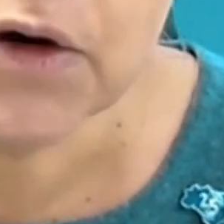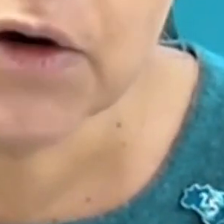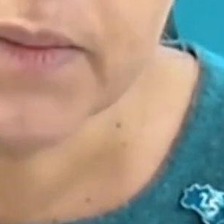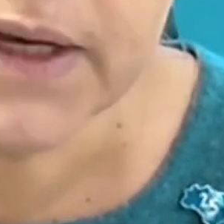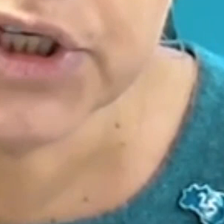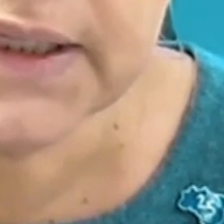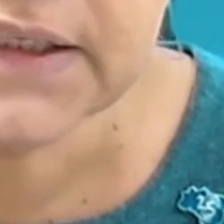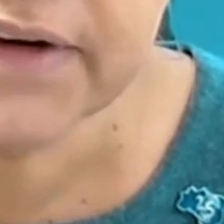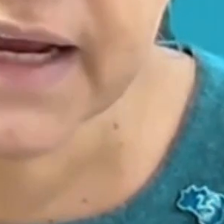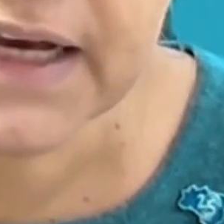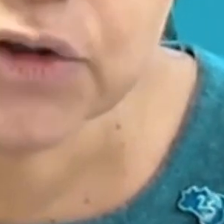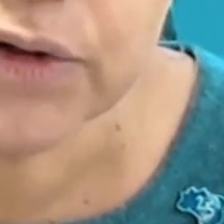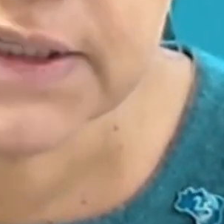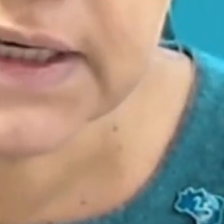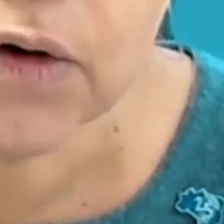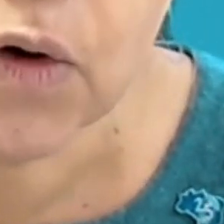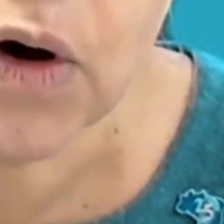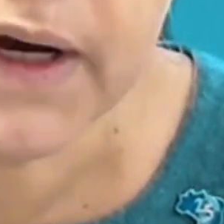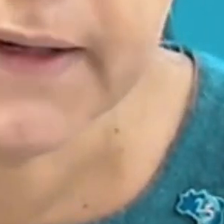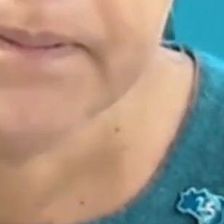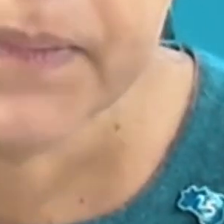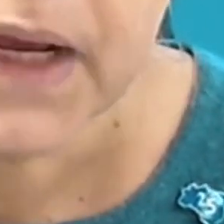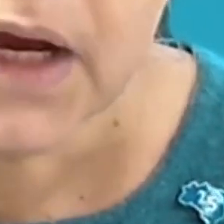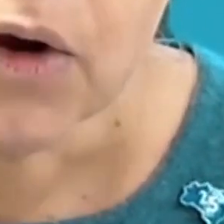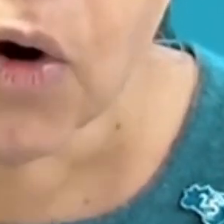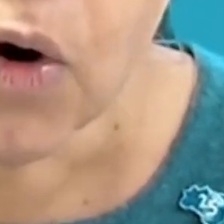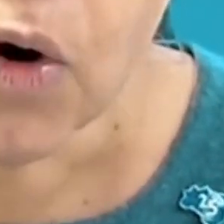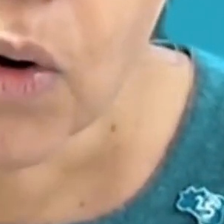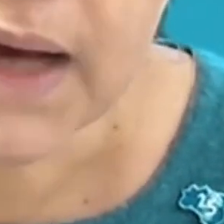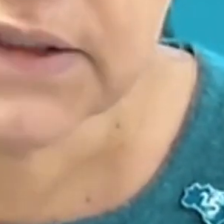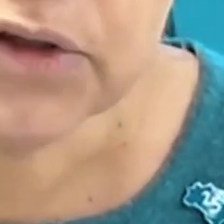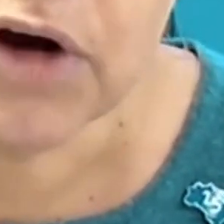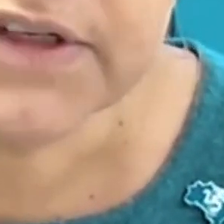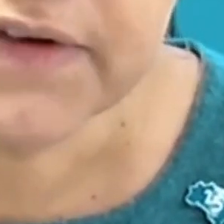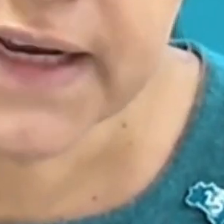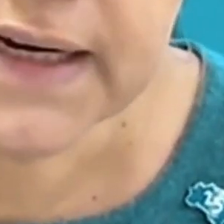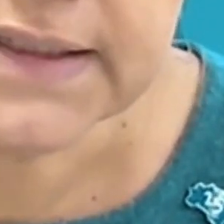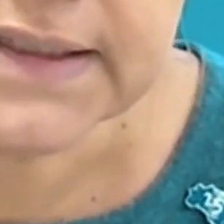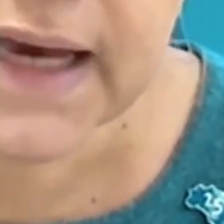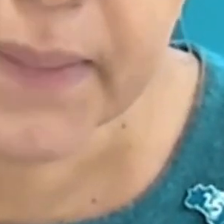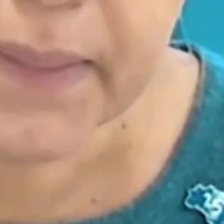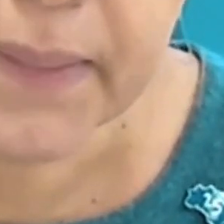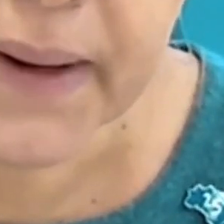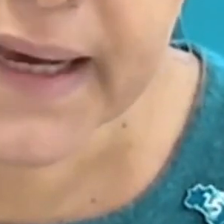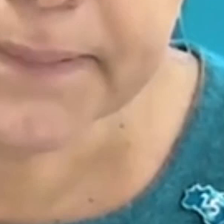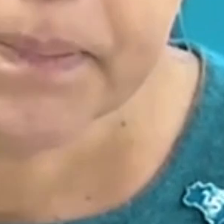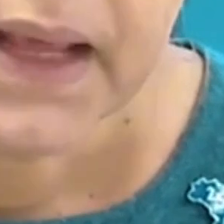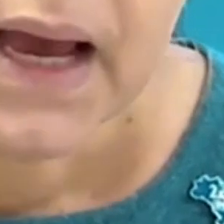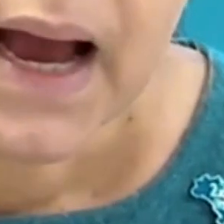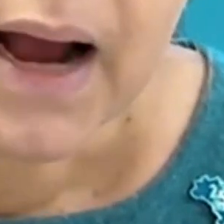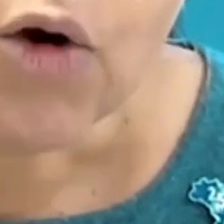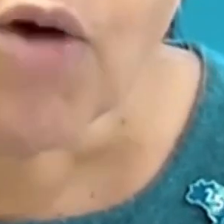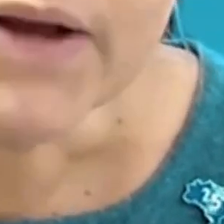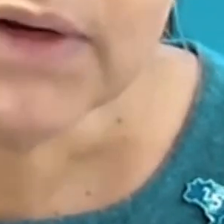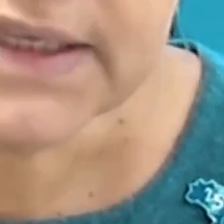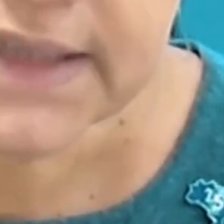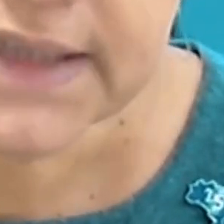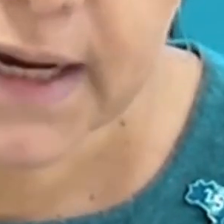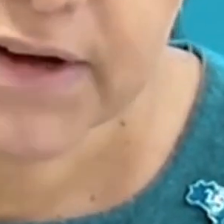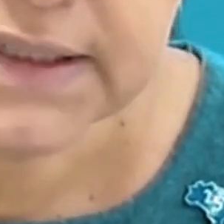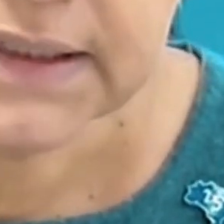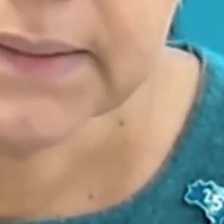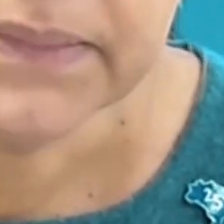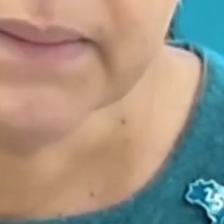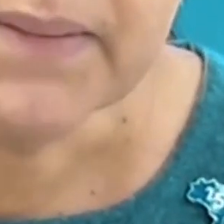mudanças, especialmente nas variações que ocorrem com as novas variantes que aparecem.